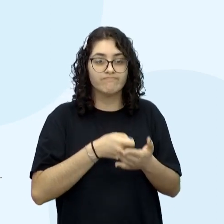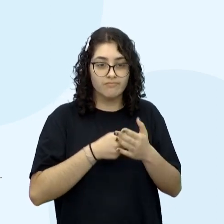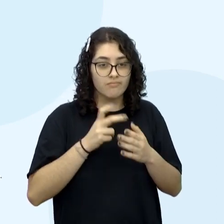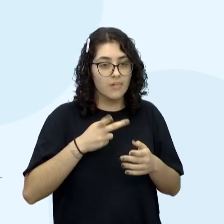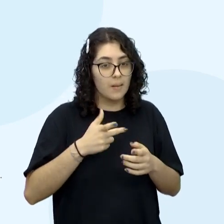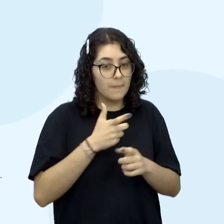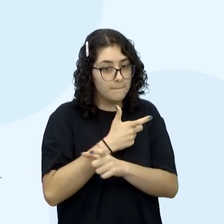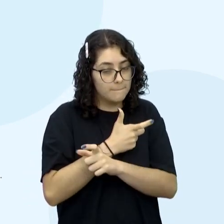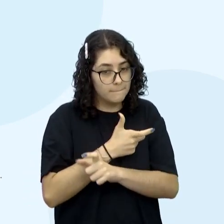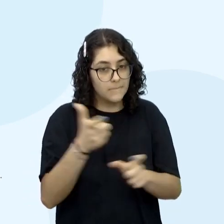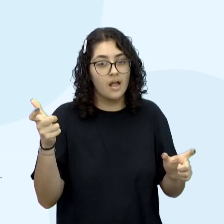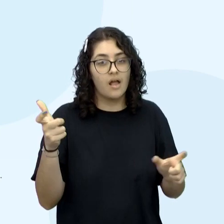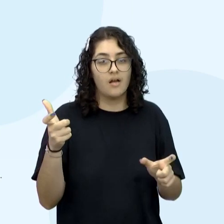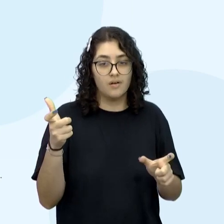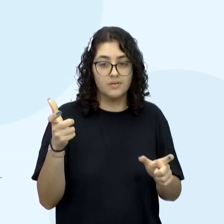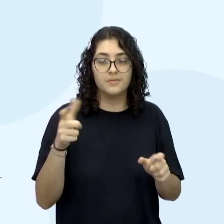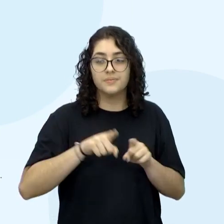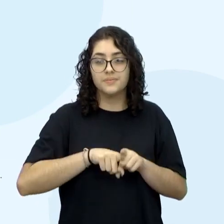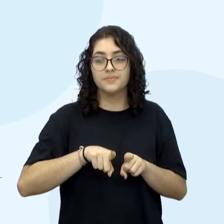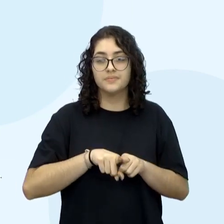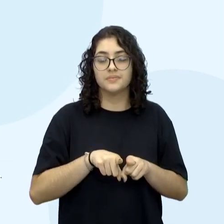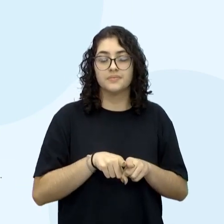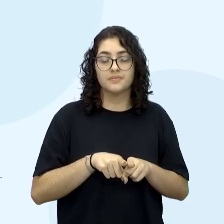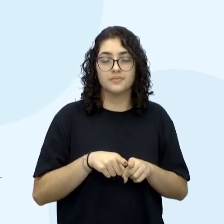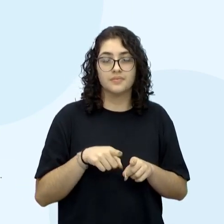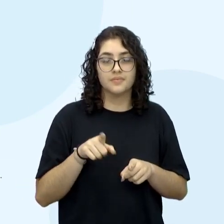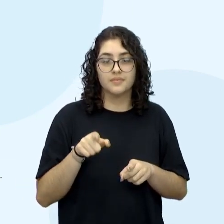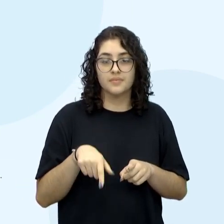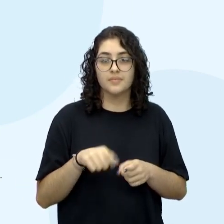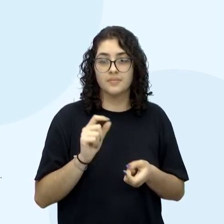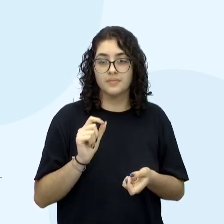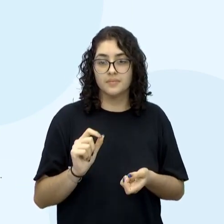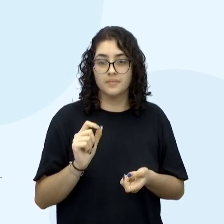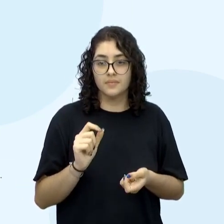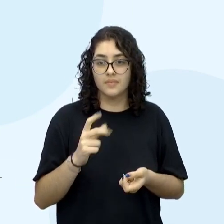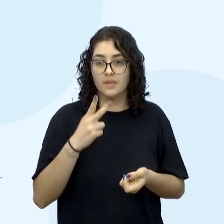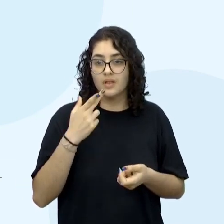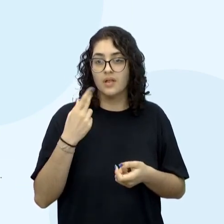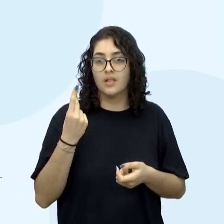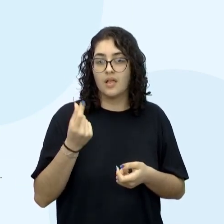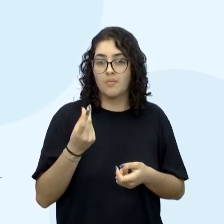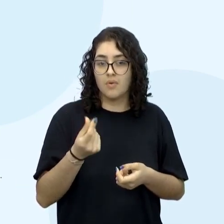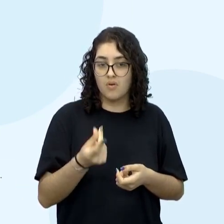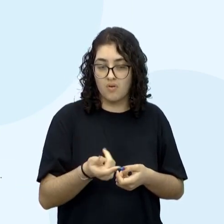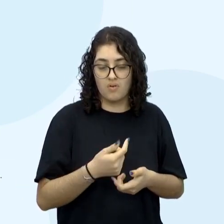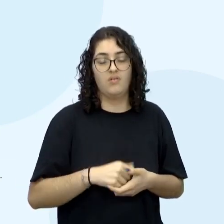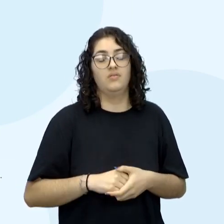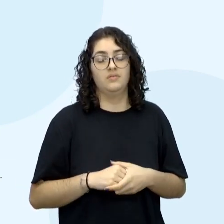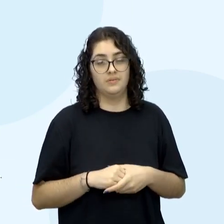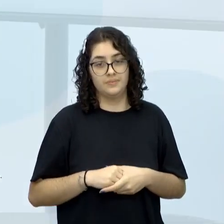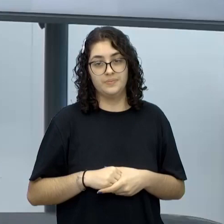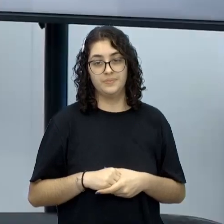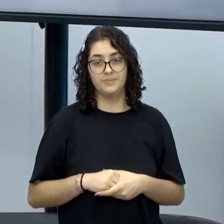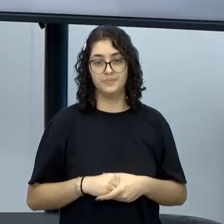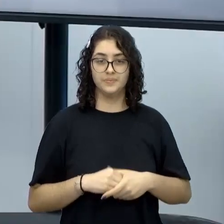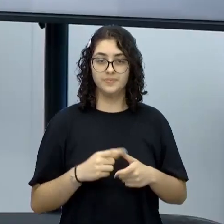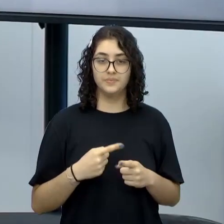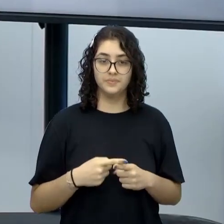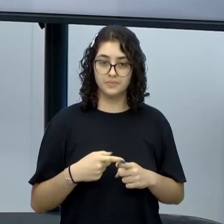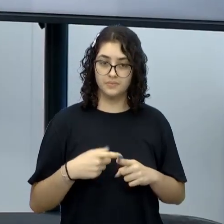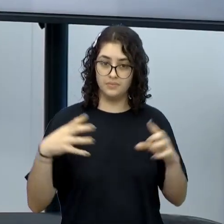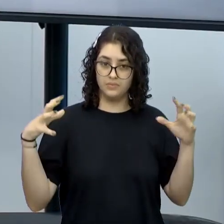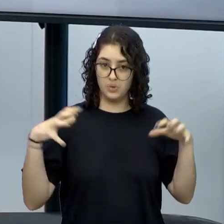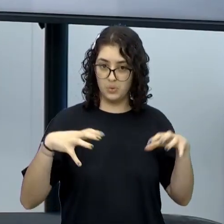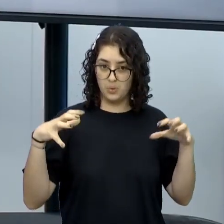E, obviamente, ela muito mais aqui prolongado do que quando a gente pensa numa erosão pluvial. Porque assim, mano,